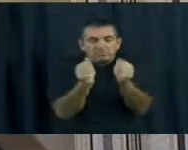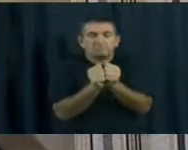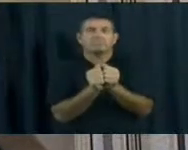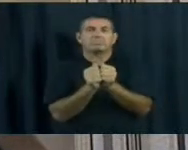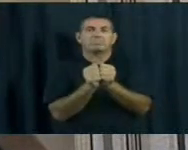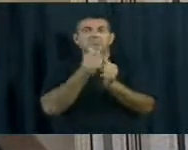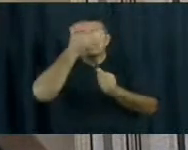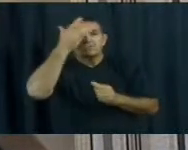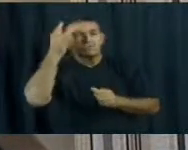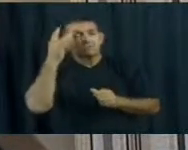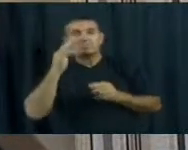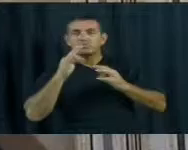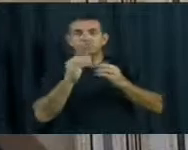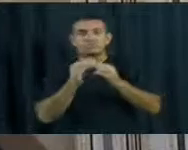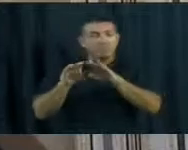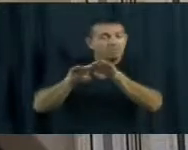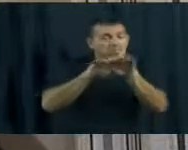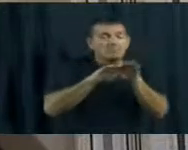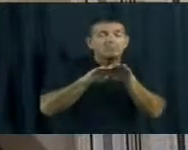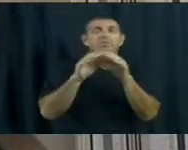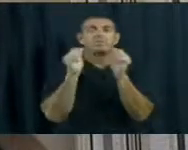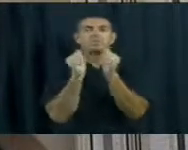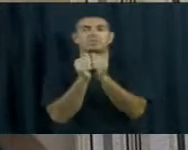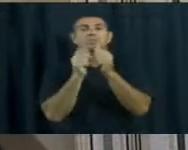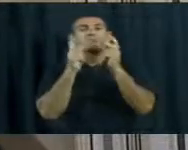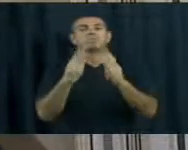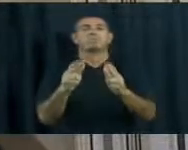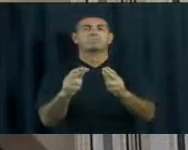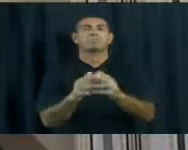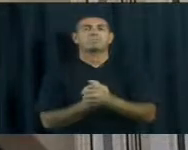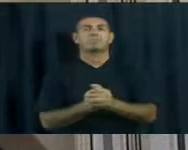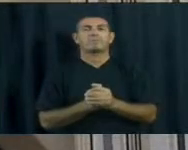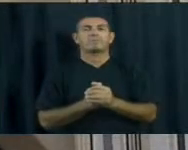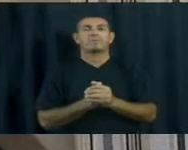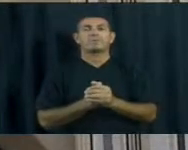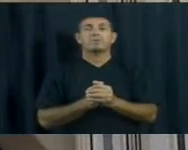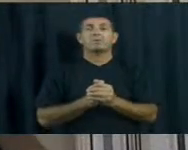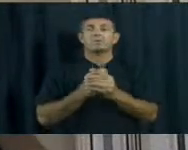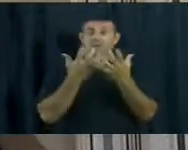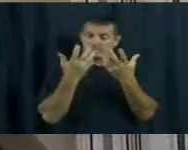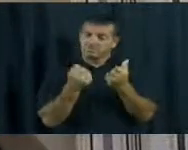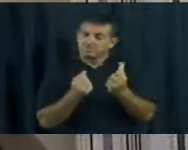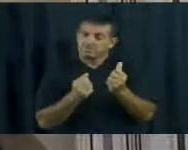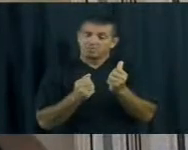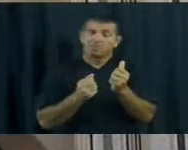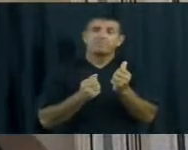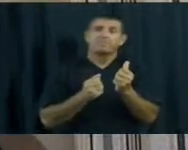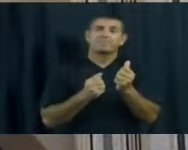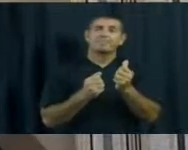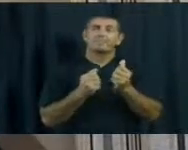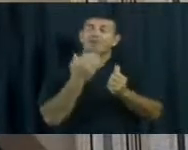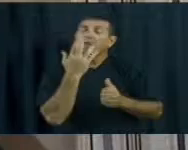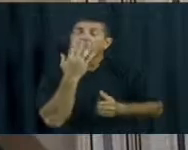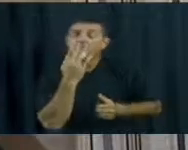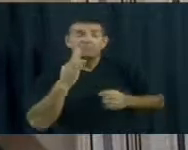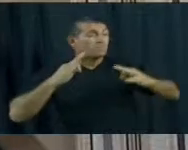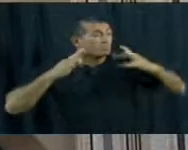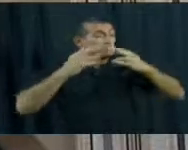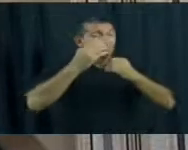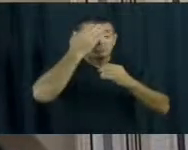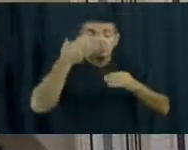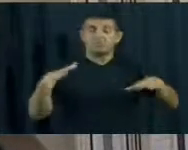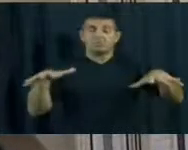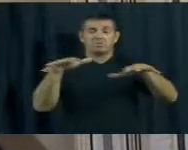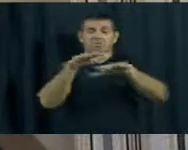aproximar as pessoas. Quando a gente abraça esse carnaval para todos, Carnaval de Inclusão é justamente para